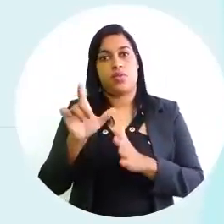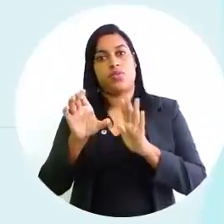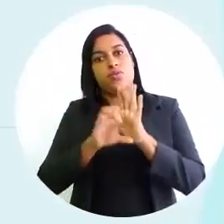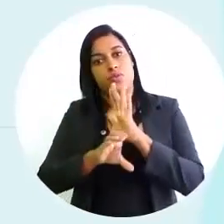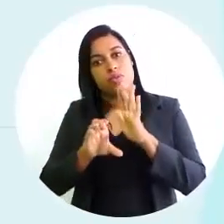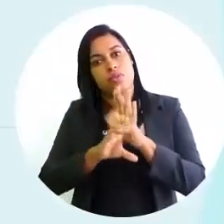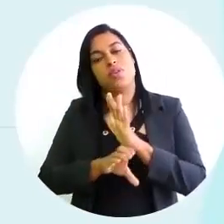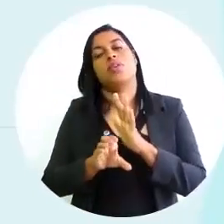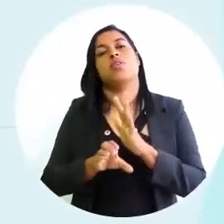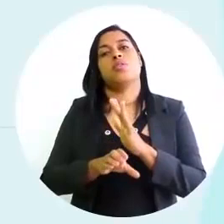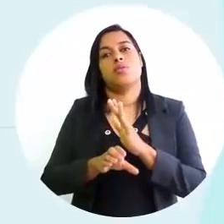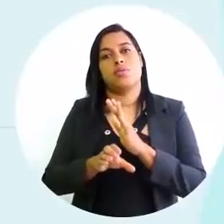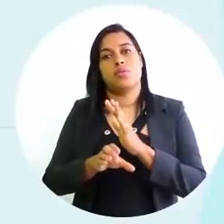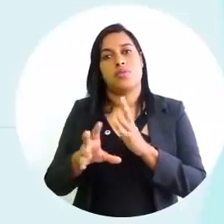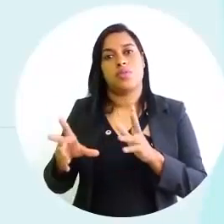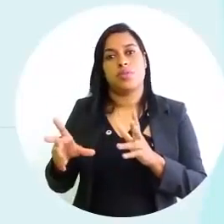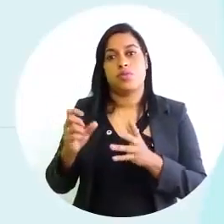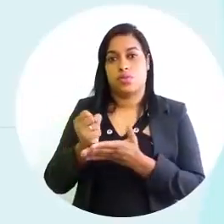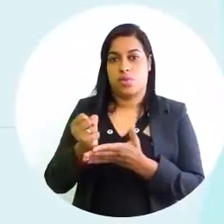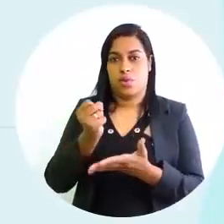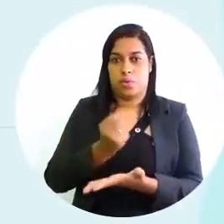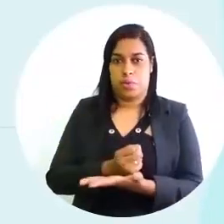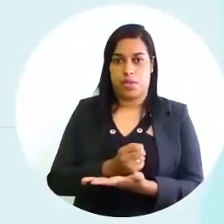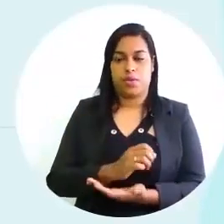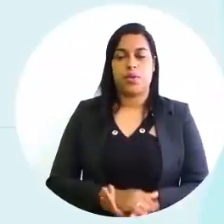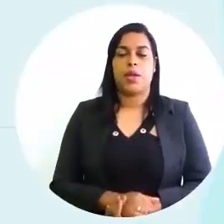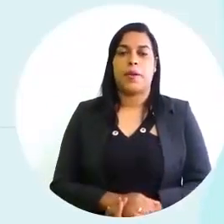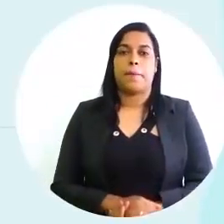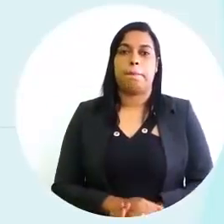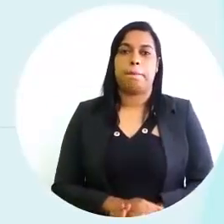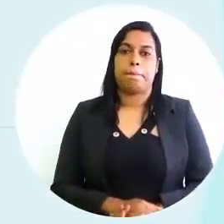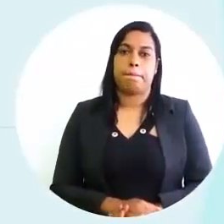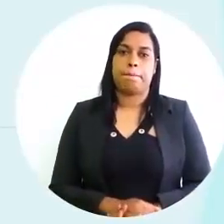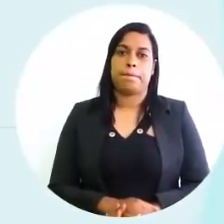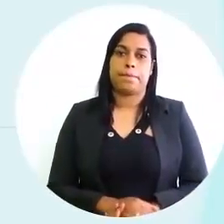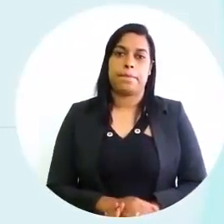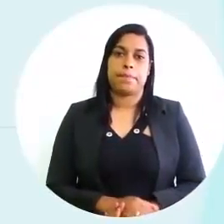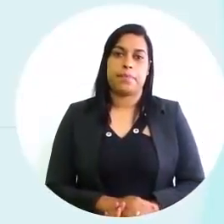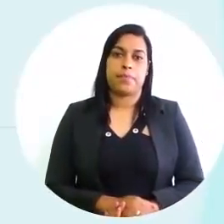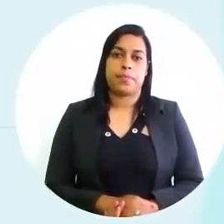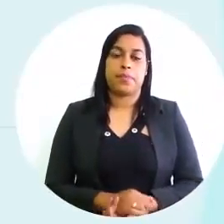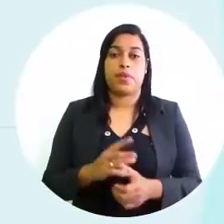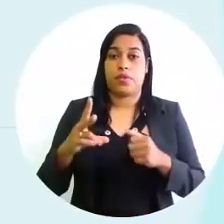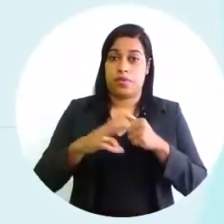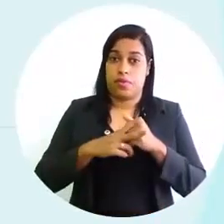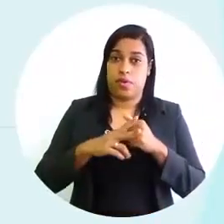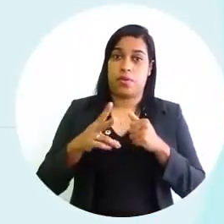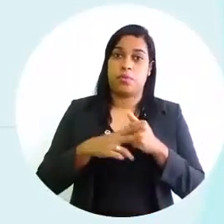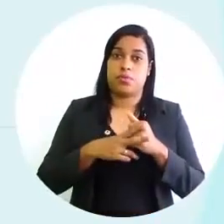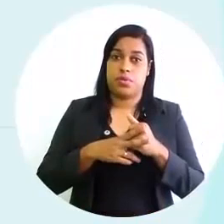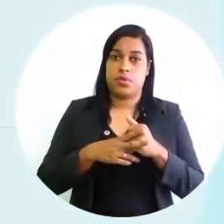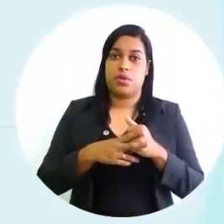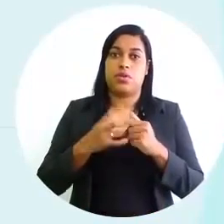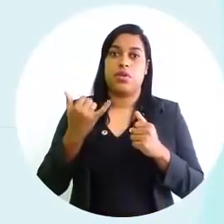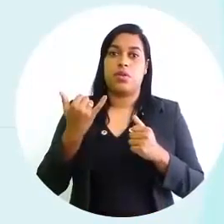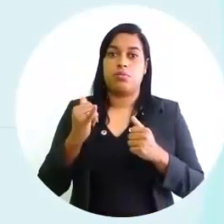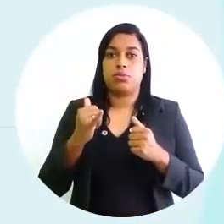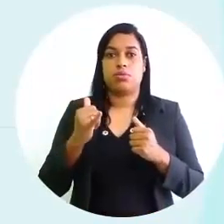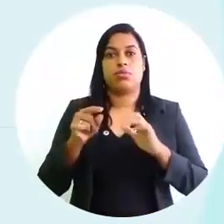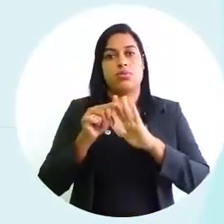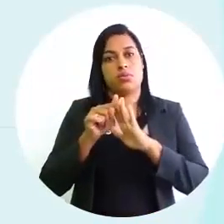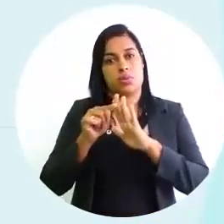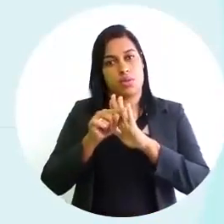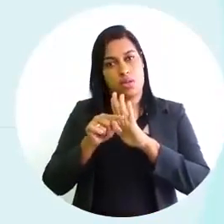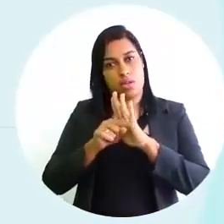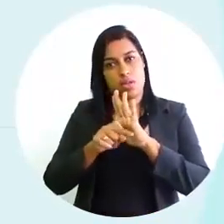que fazem parte daquele universo documental. Então, ainda mais que os vocabulários controlados na lista de assuntos,